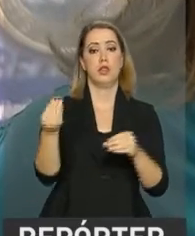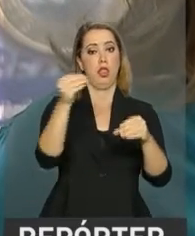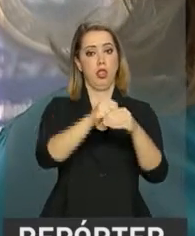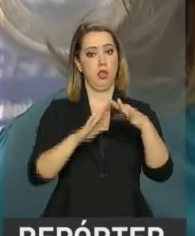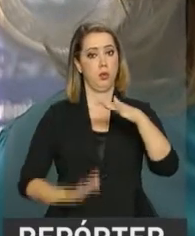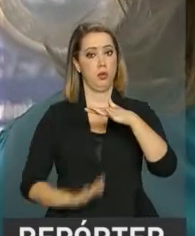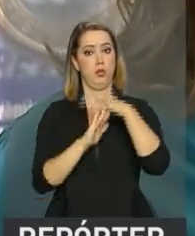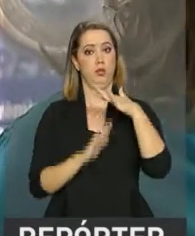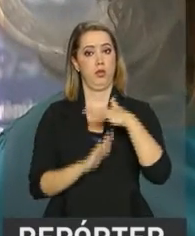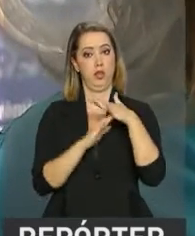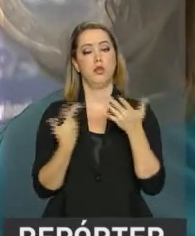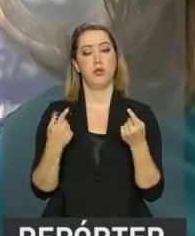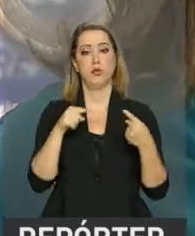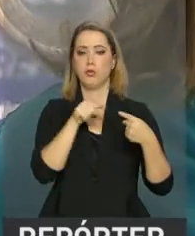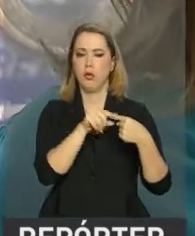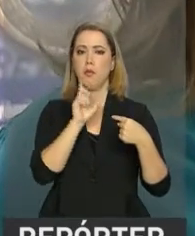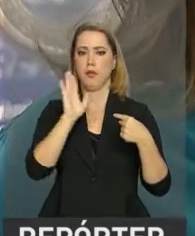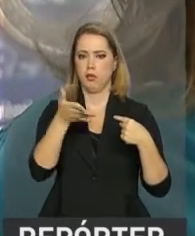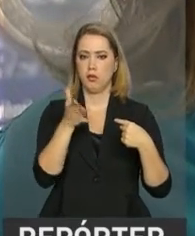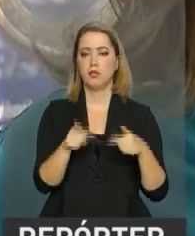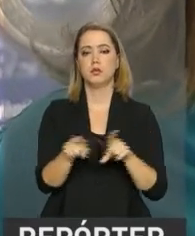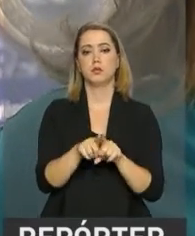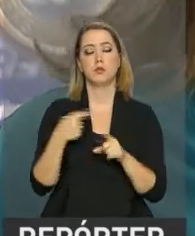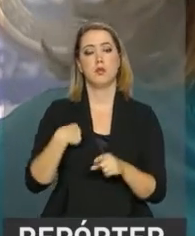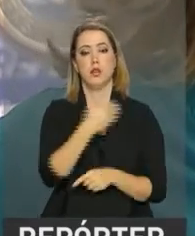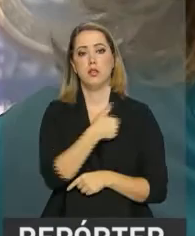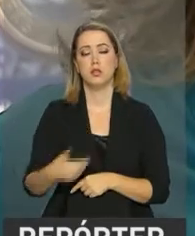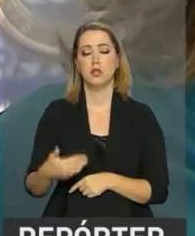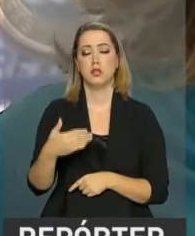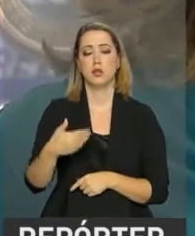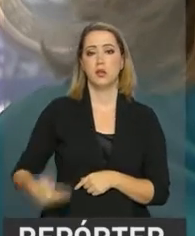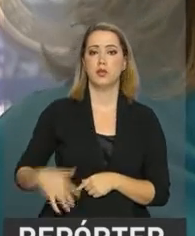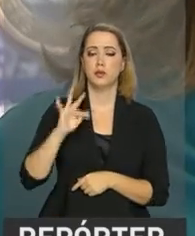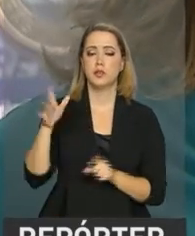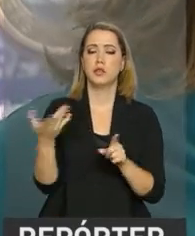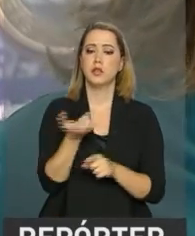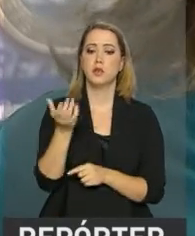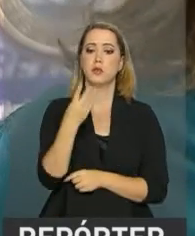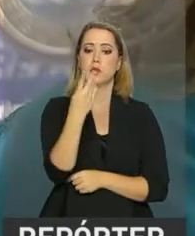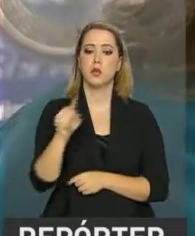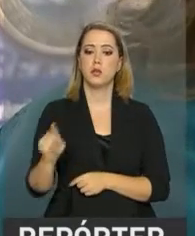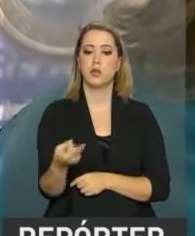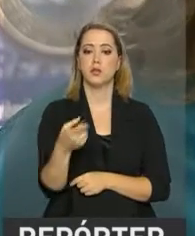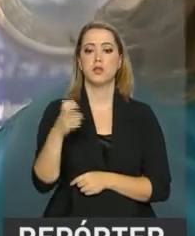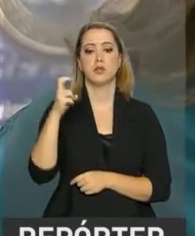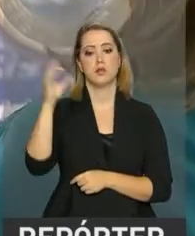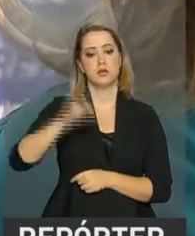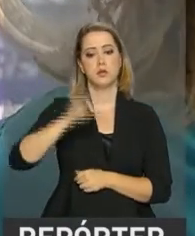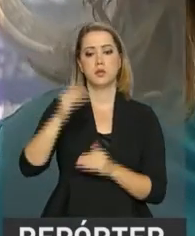da meta esperado para este ano a previsão do banco central é de 4 e meio por cento o que dentro da margem de erro de dois pontos